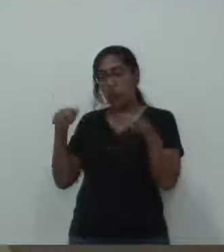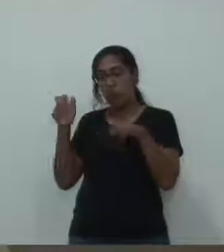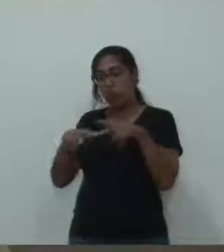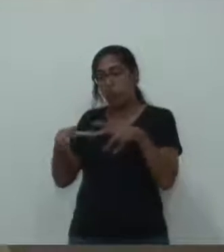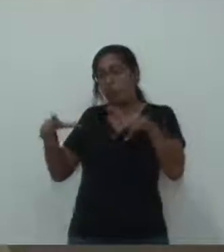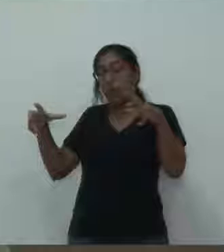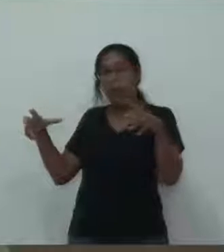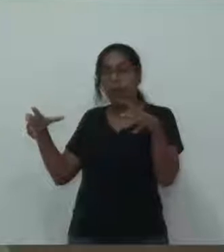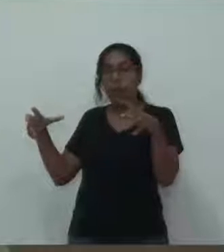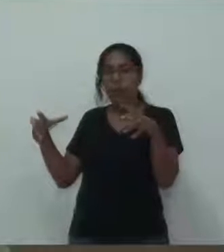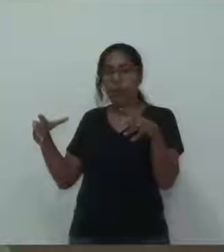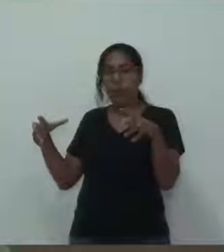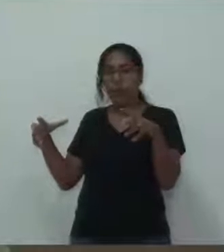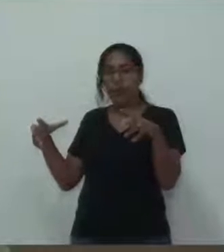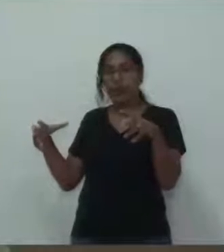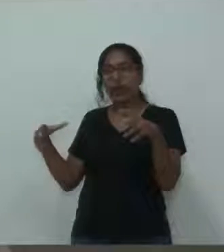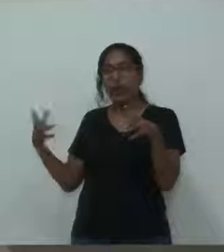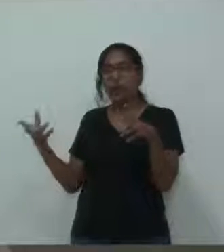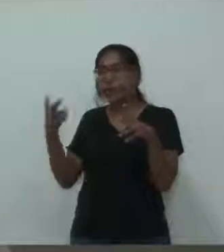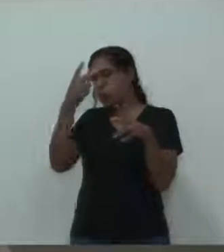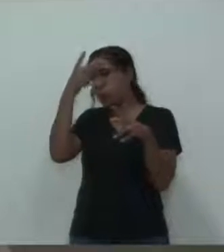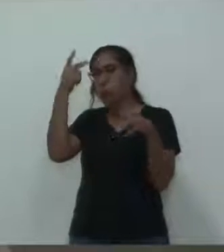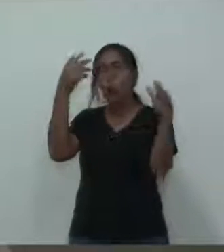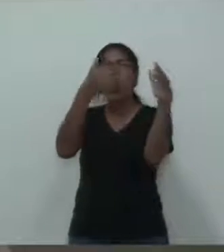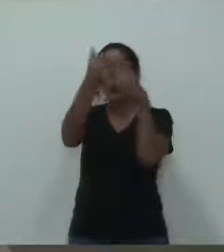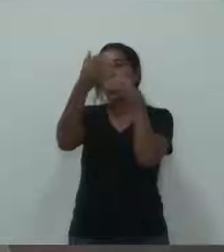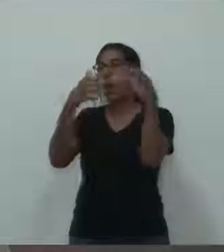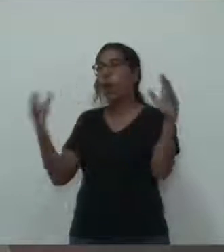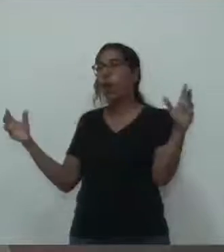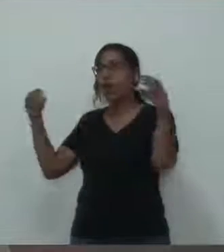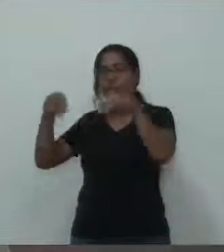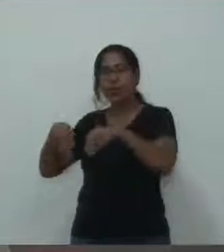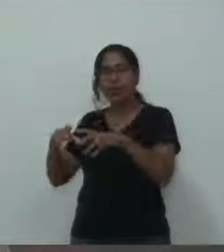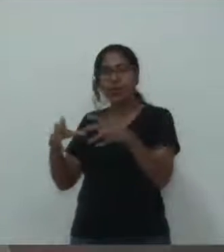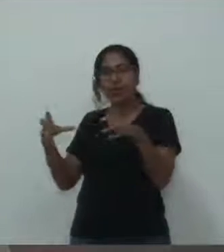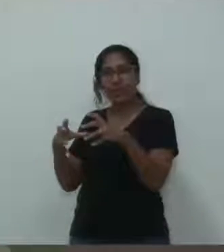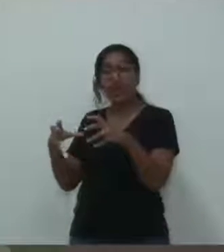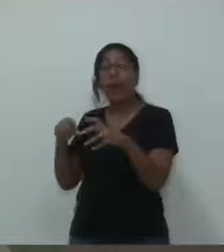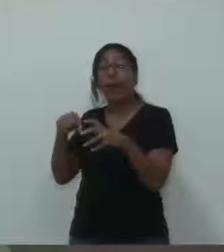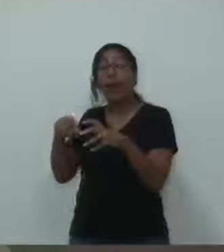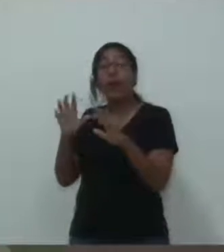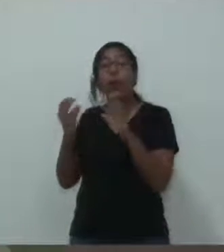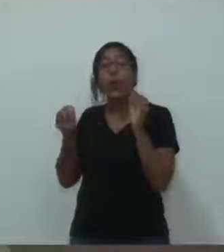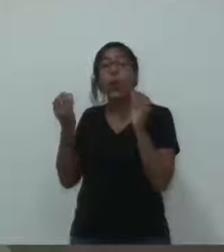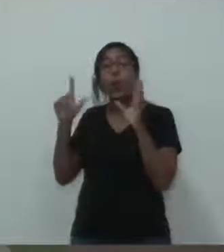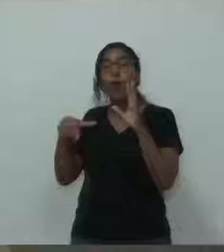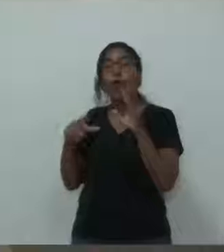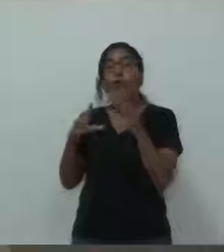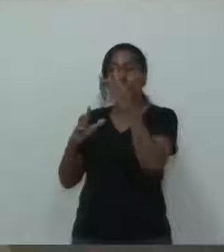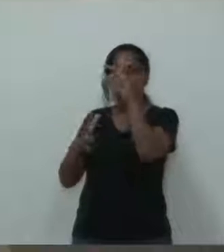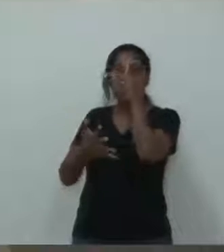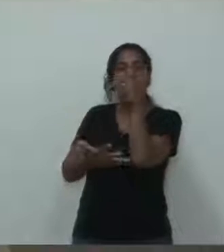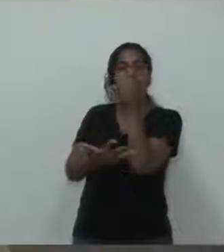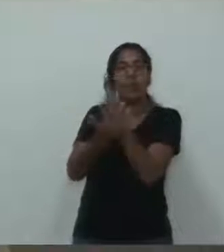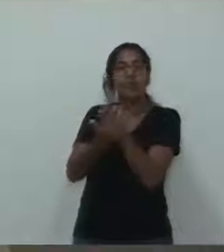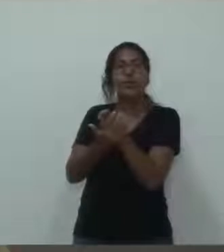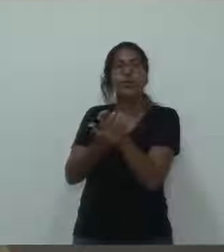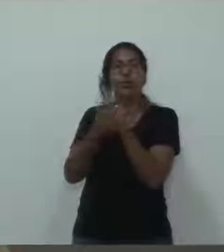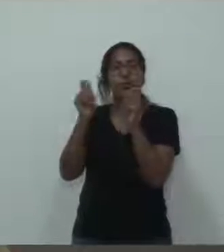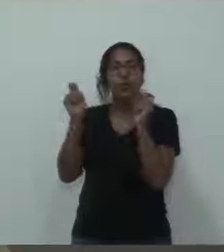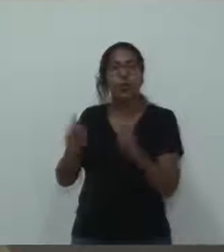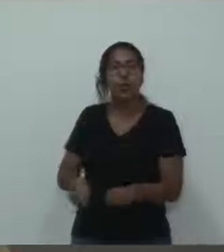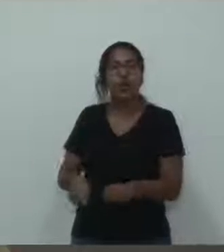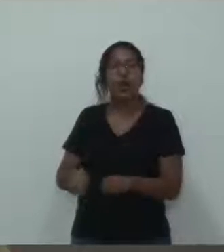maior, ele é mais amplo, ele pode contemplar diversos segmentos da sociedade e ele tem poder deliberativo. Ele tem poder deliberativo,